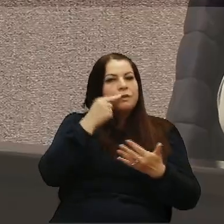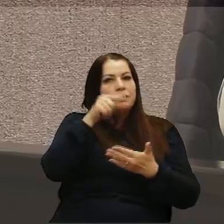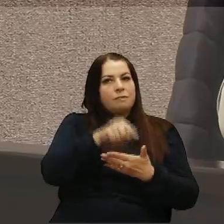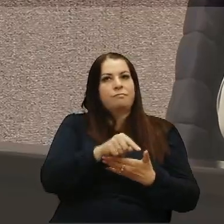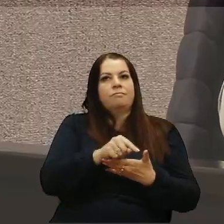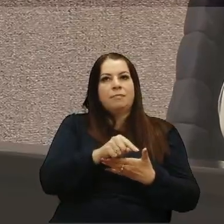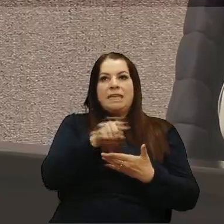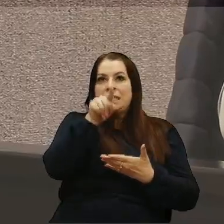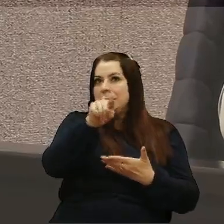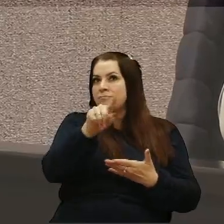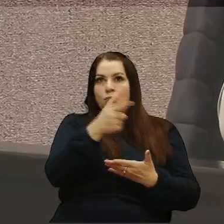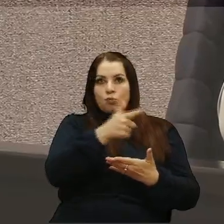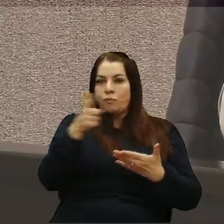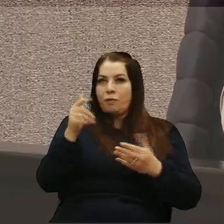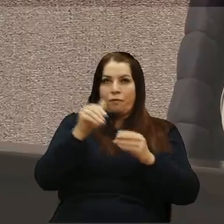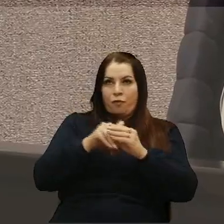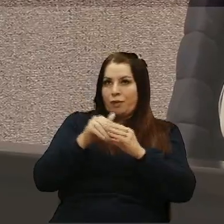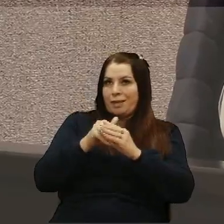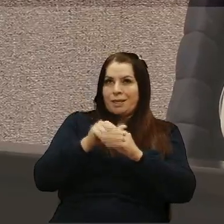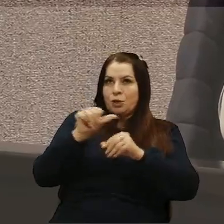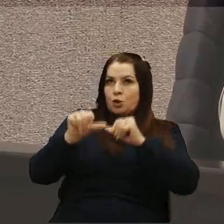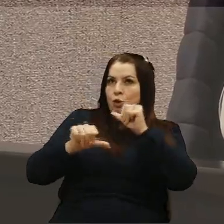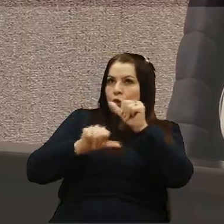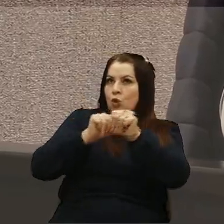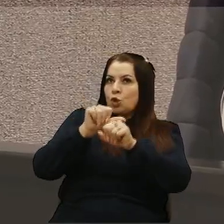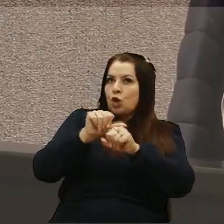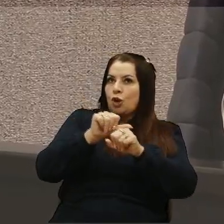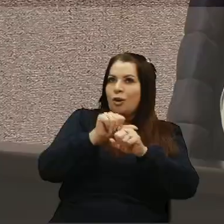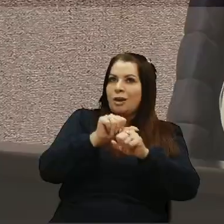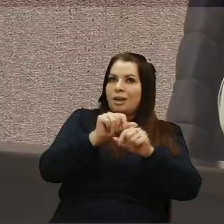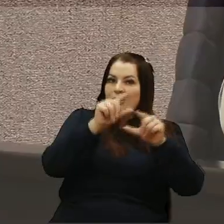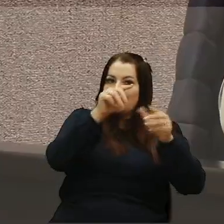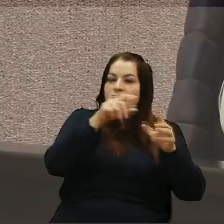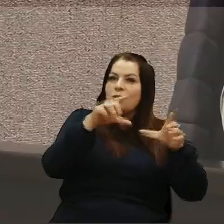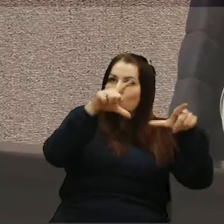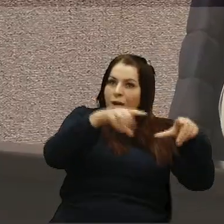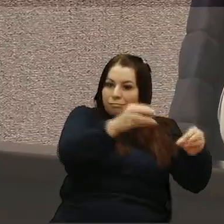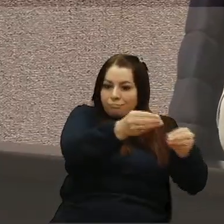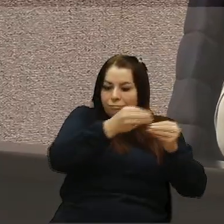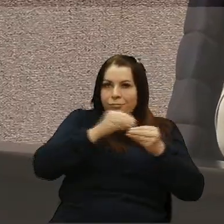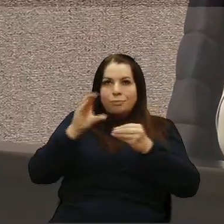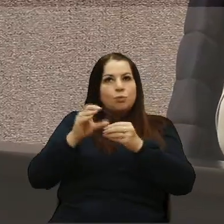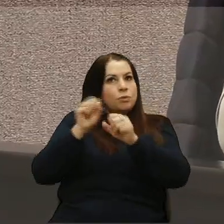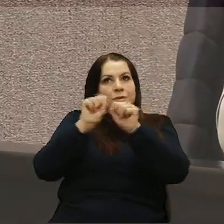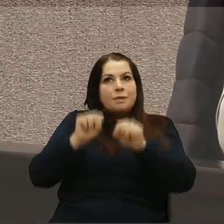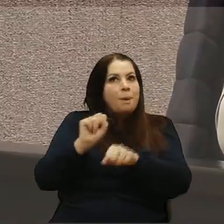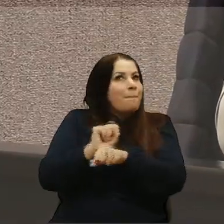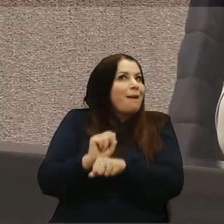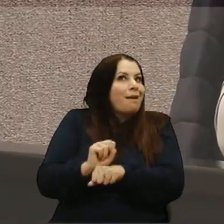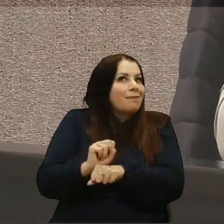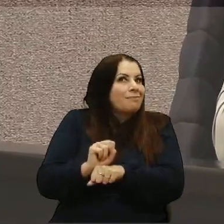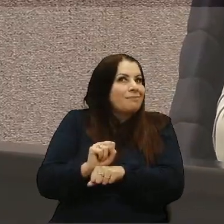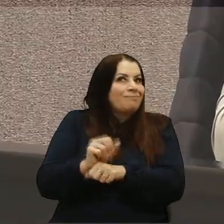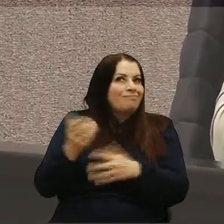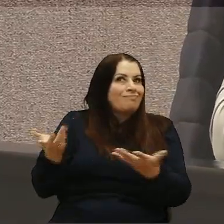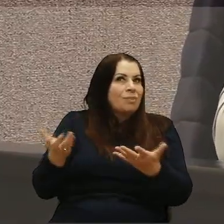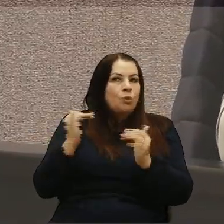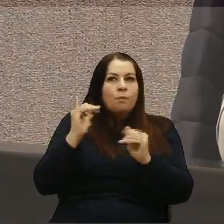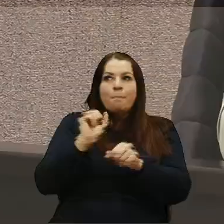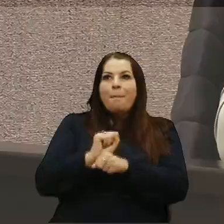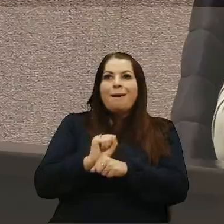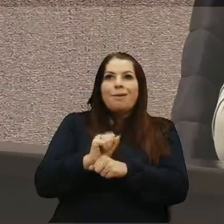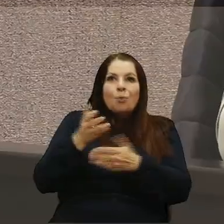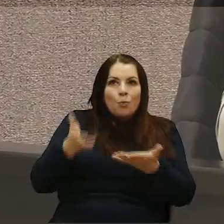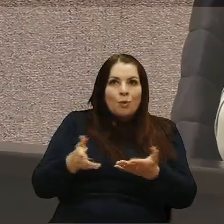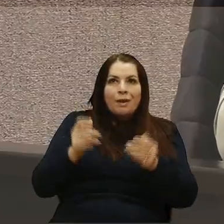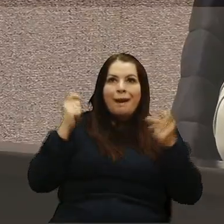vezes. Se isso não tivesse sido votado, essa troca de dotação, essa troca de rubrica, o sistema ia parar. Ia ter ônibus parado hoje, ia